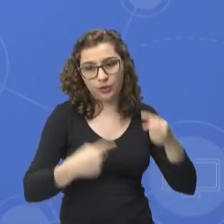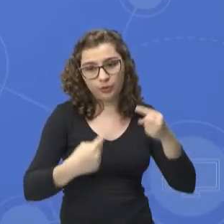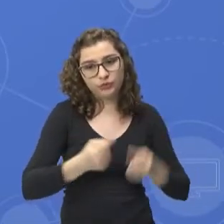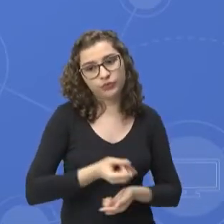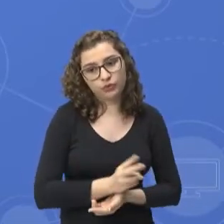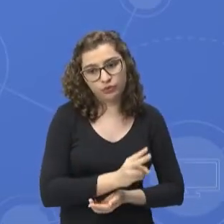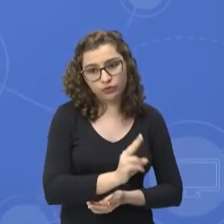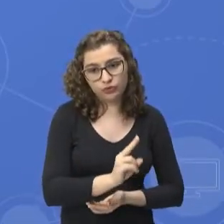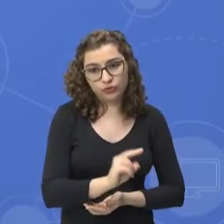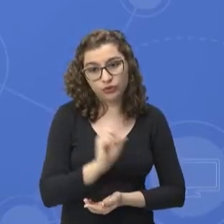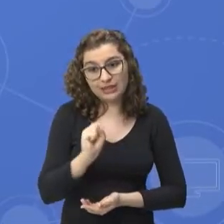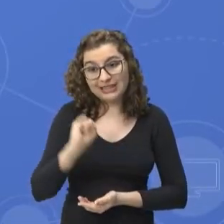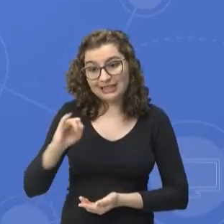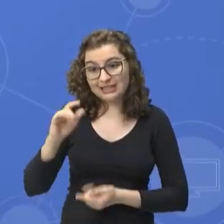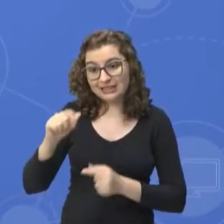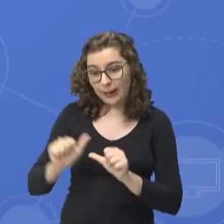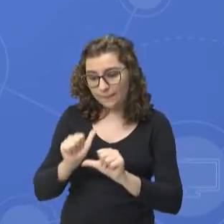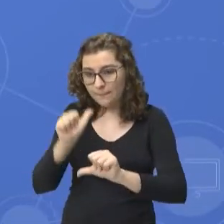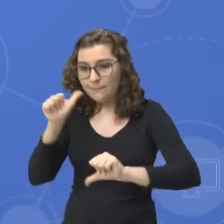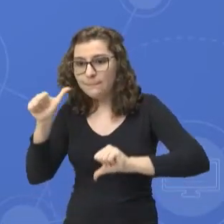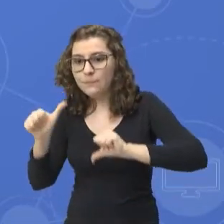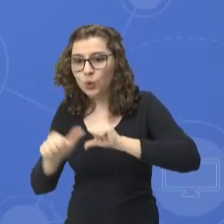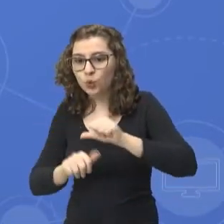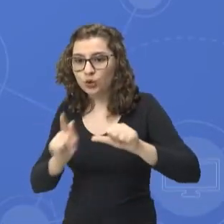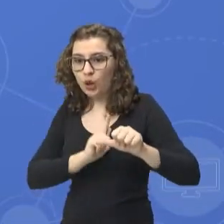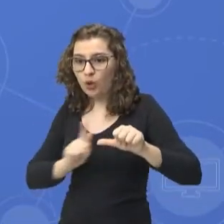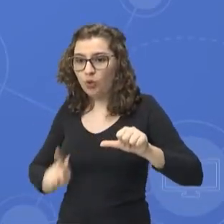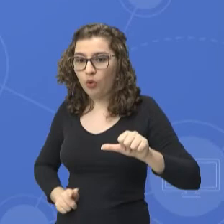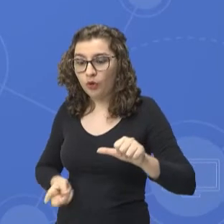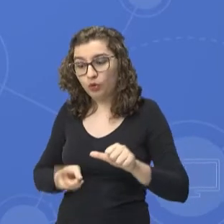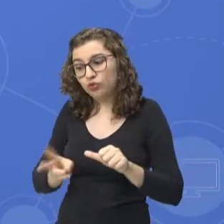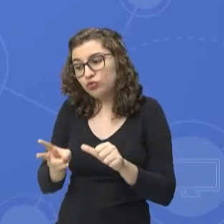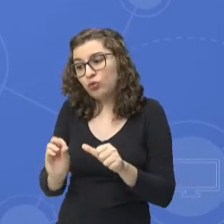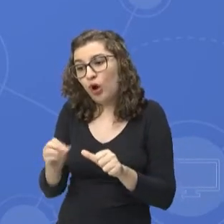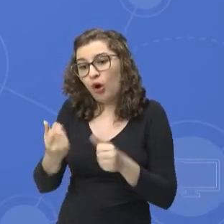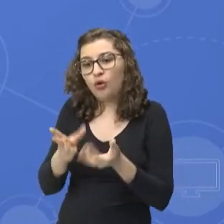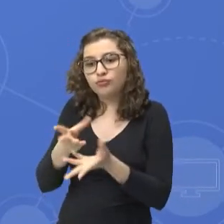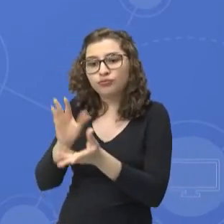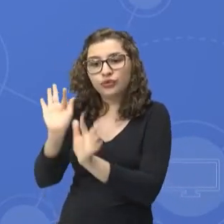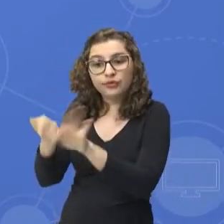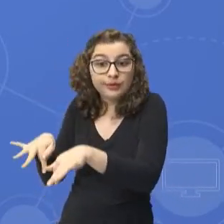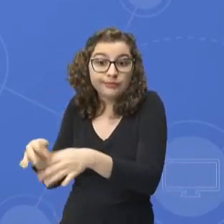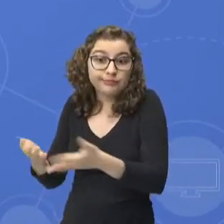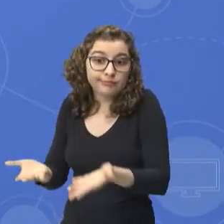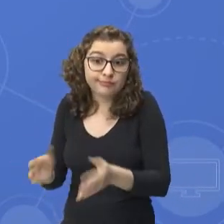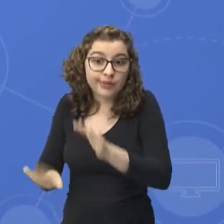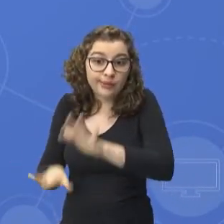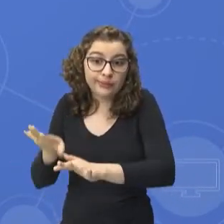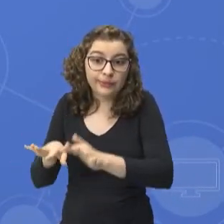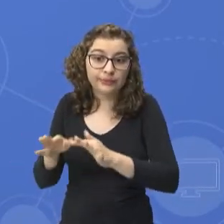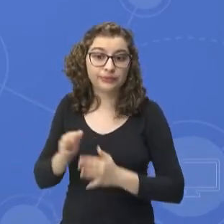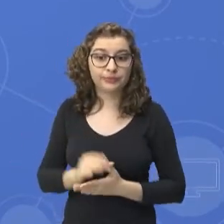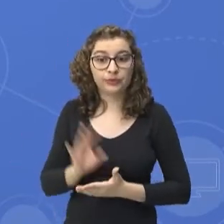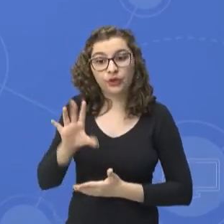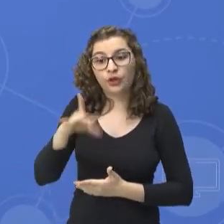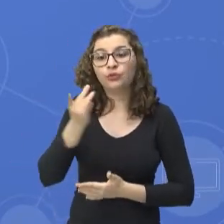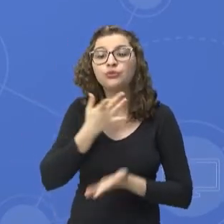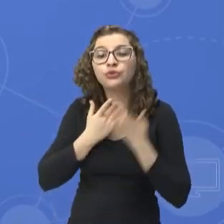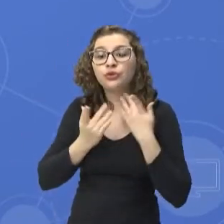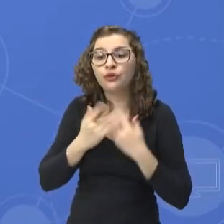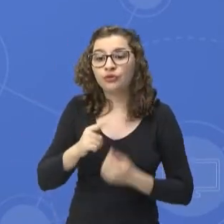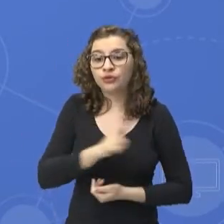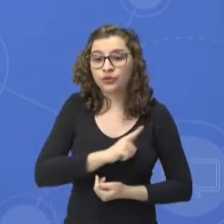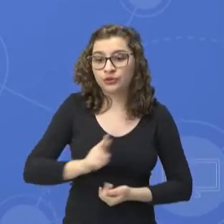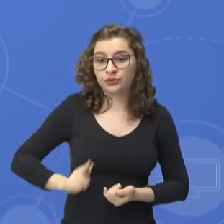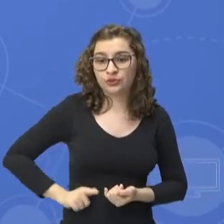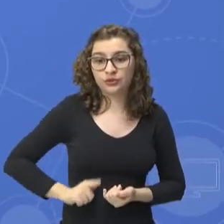Se o outro governo que entrar, por exemplo, ele pode continuar ou pode não continuar, né? Então, veja, são políticas que